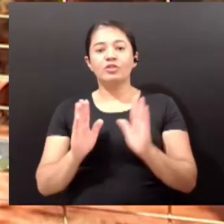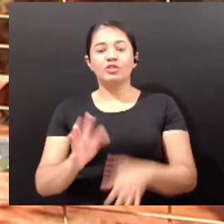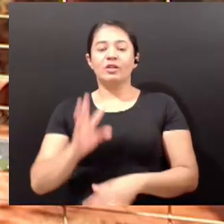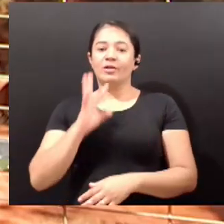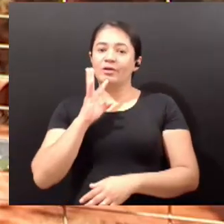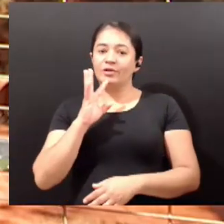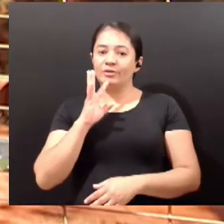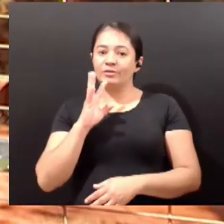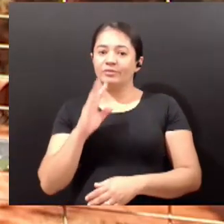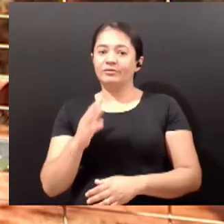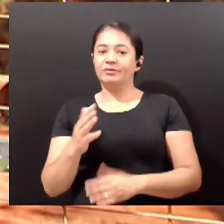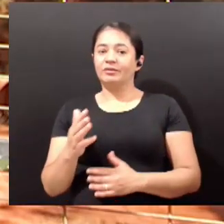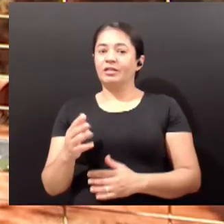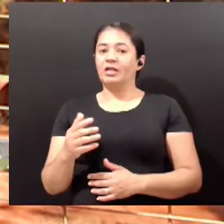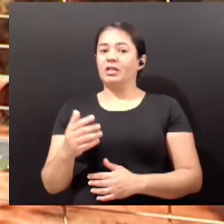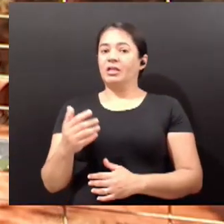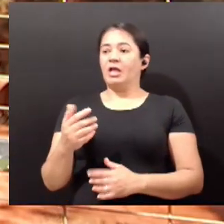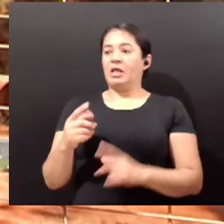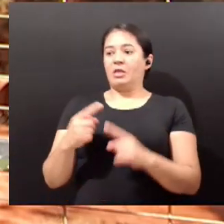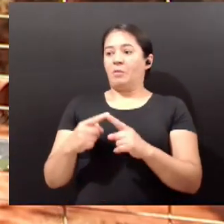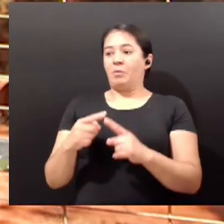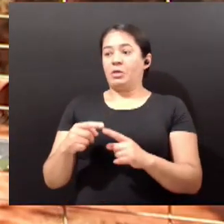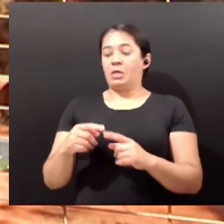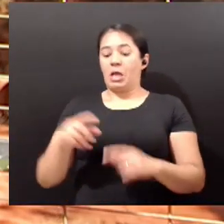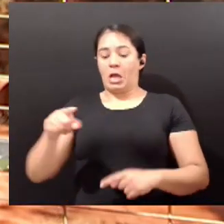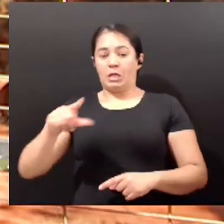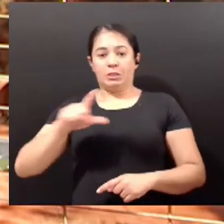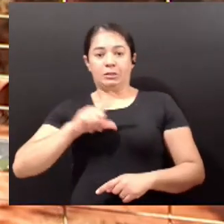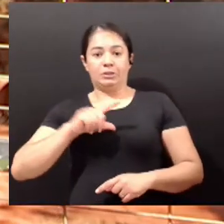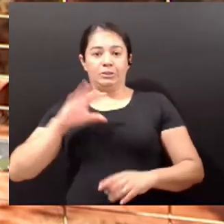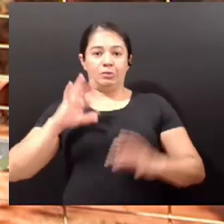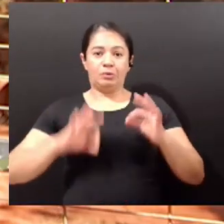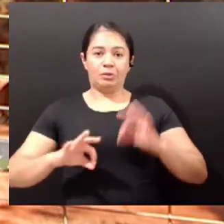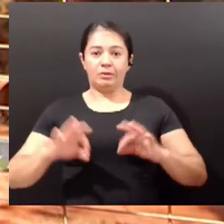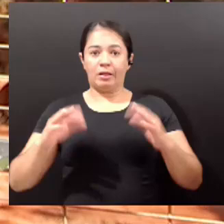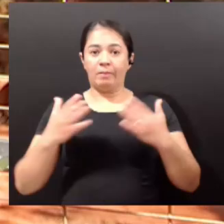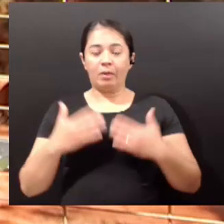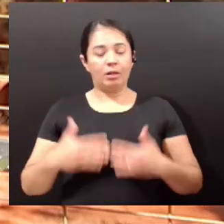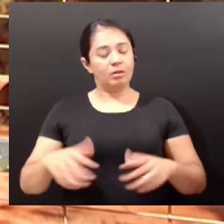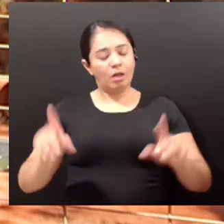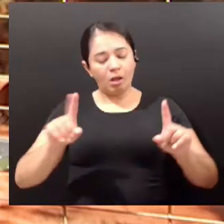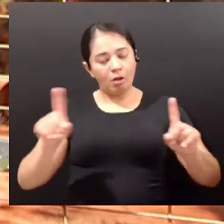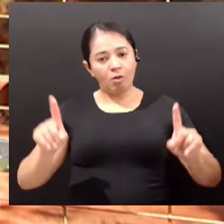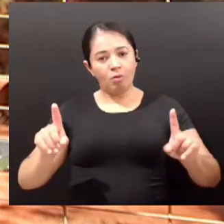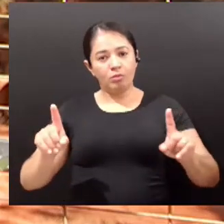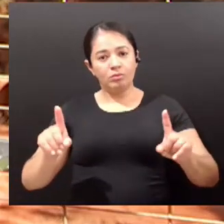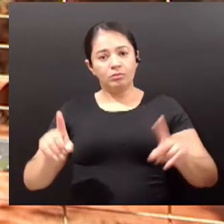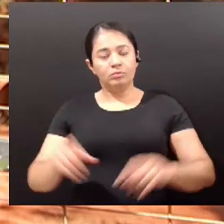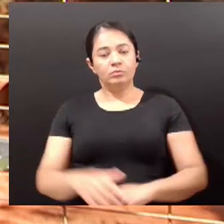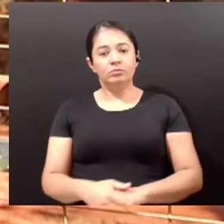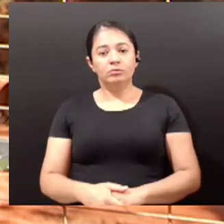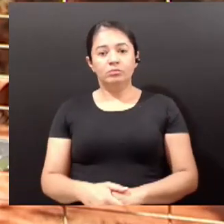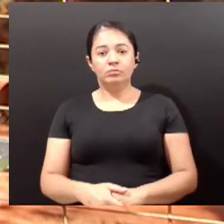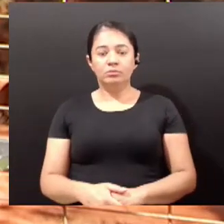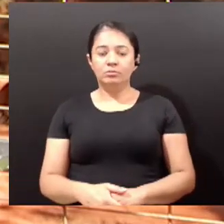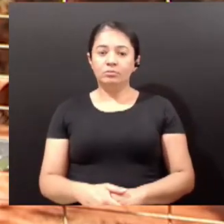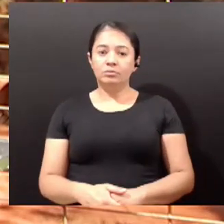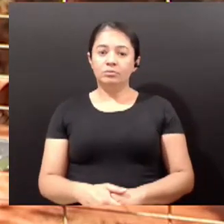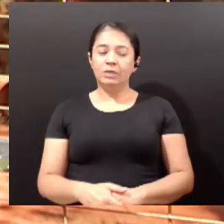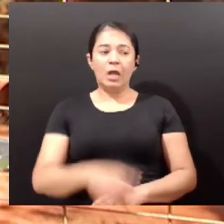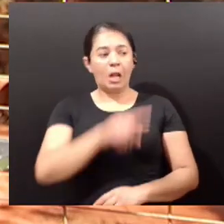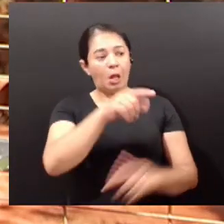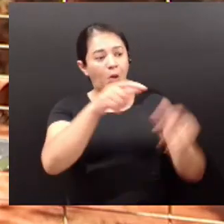não sai porque aqui tem onça parda. Entendeu? Lá no tal lugar, lá à noite,